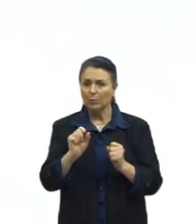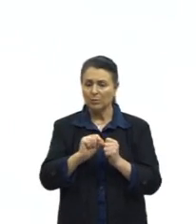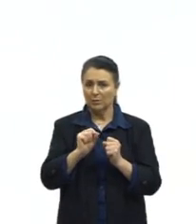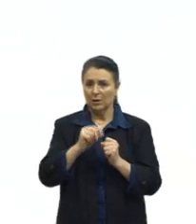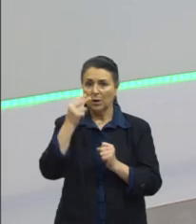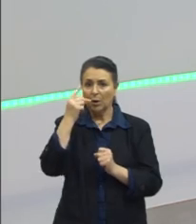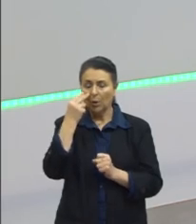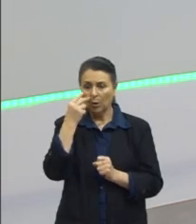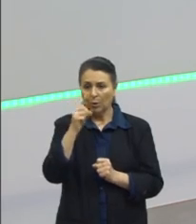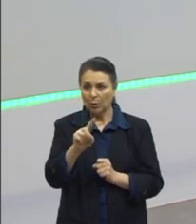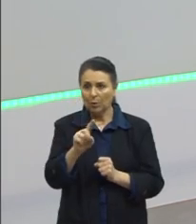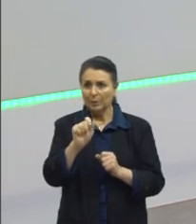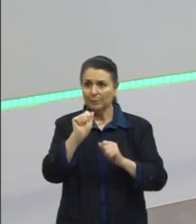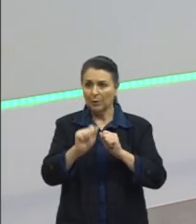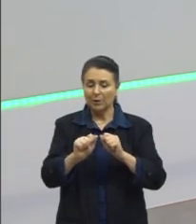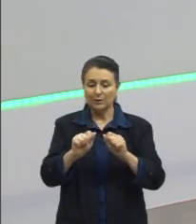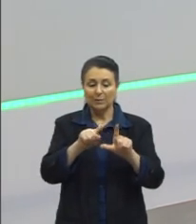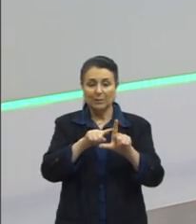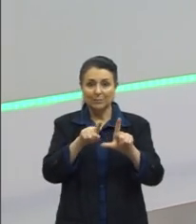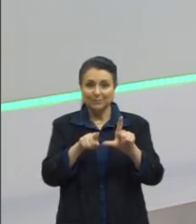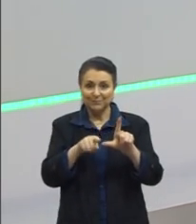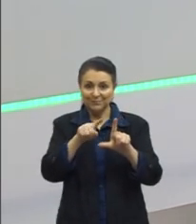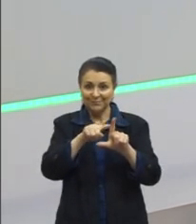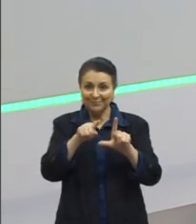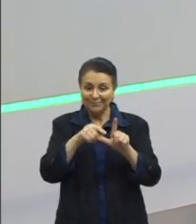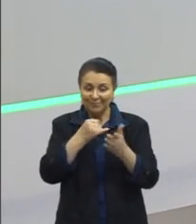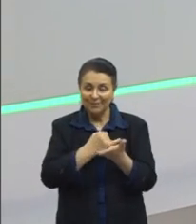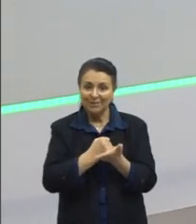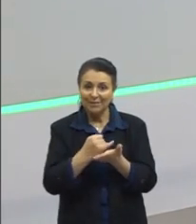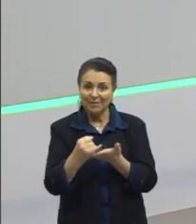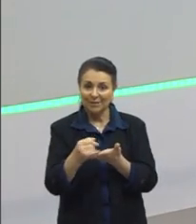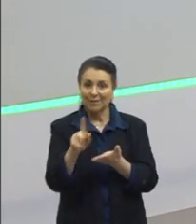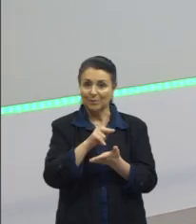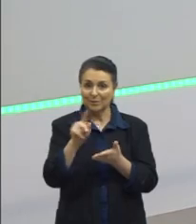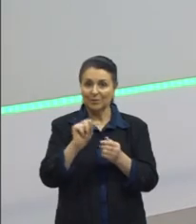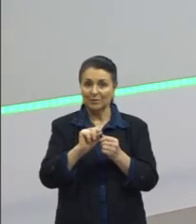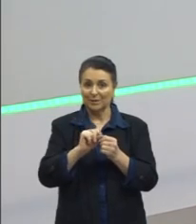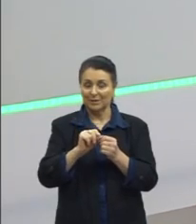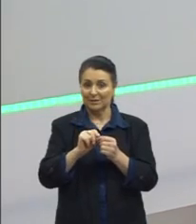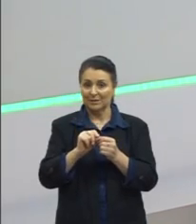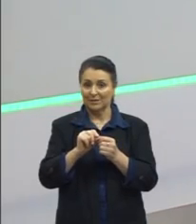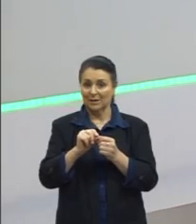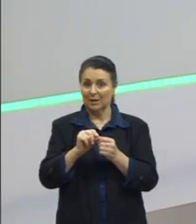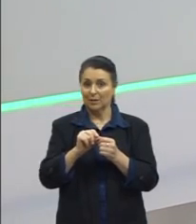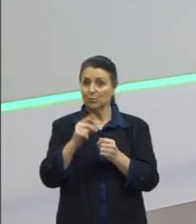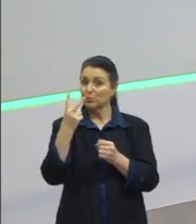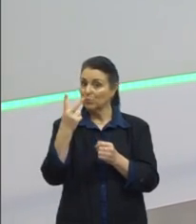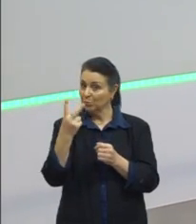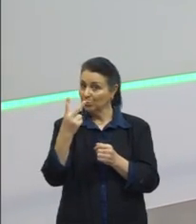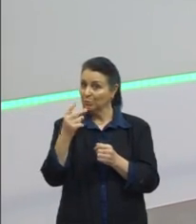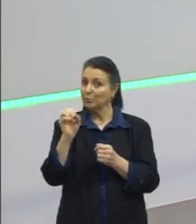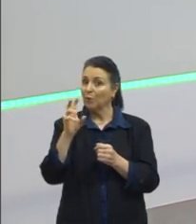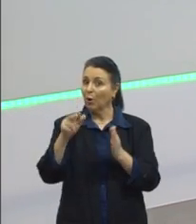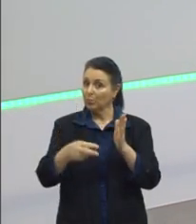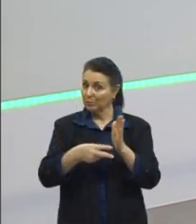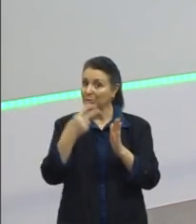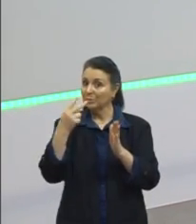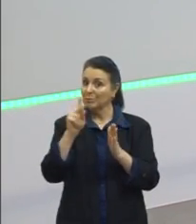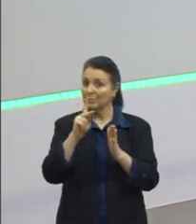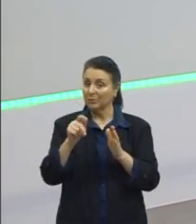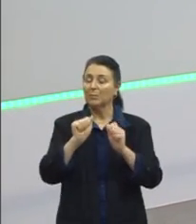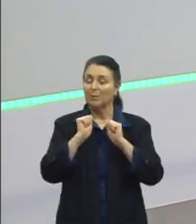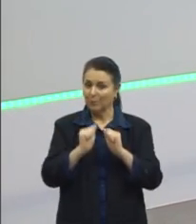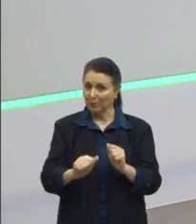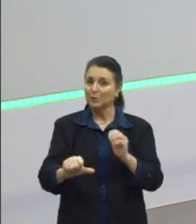nesse simulador dá para mexer o ângulo a fase inicial que eu falei que eu mexi só no segundo tá mas dá para mexer nesse primeiro também